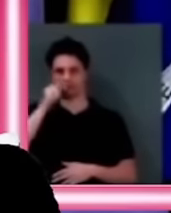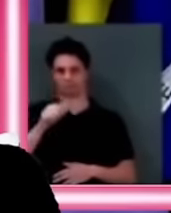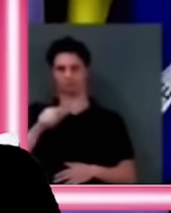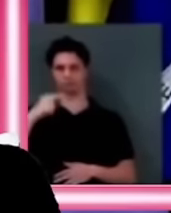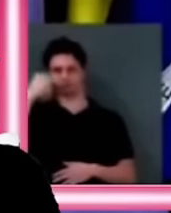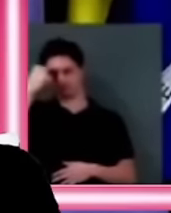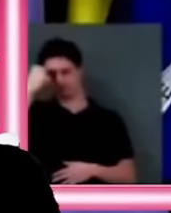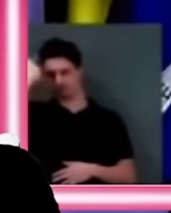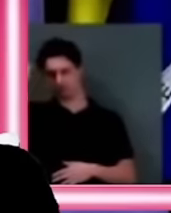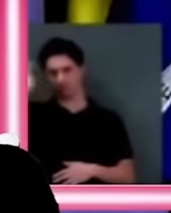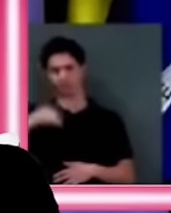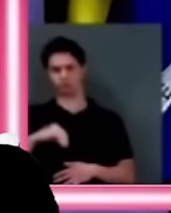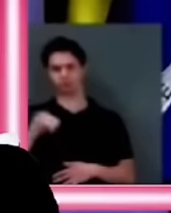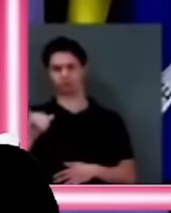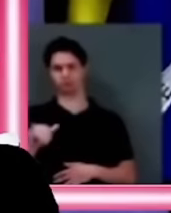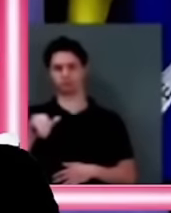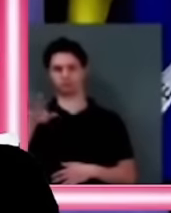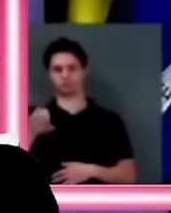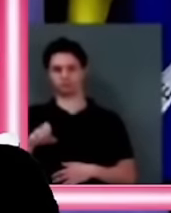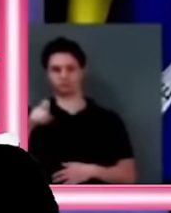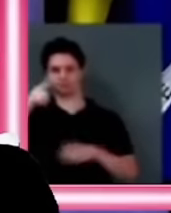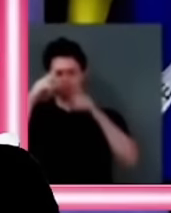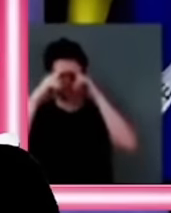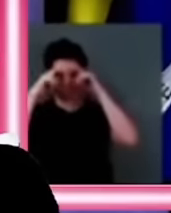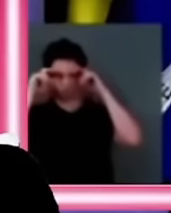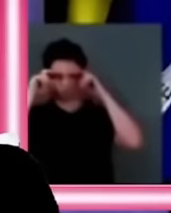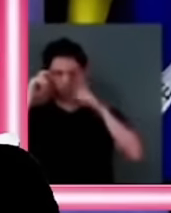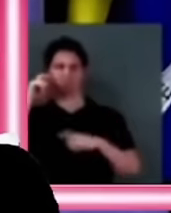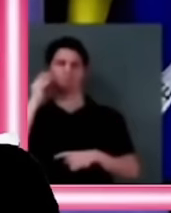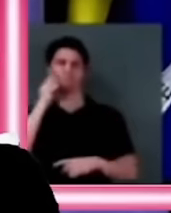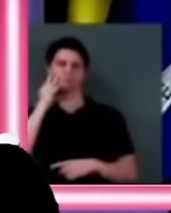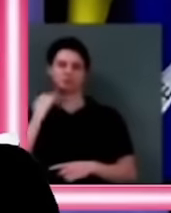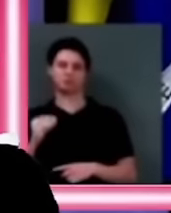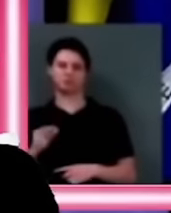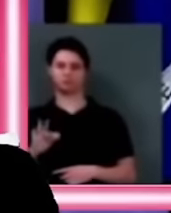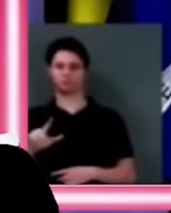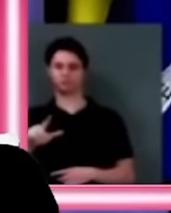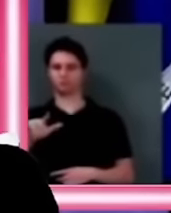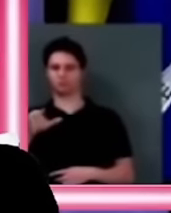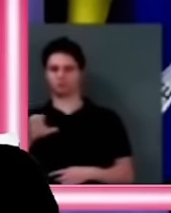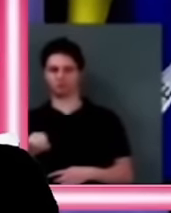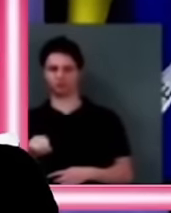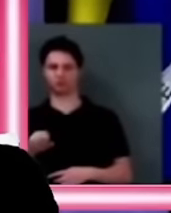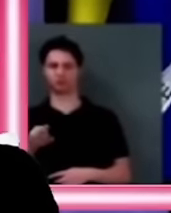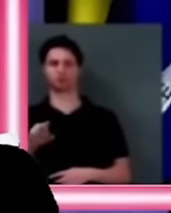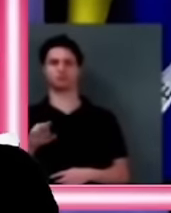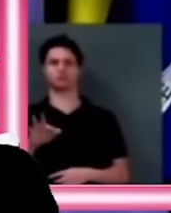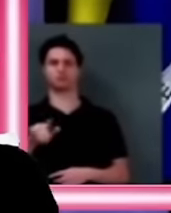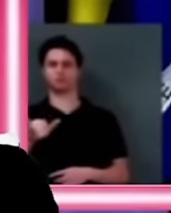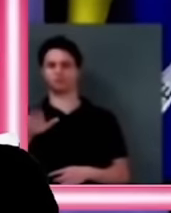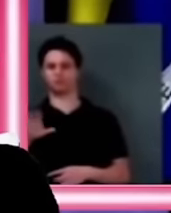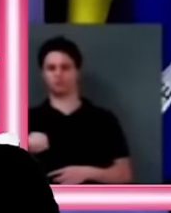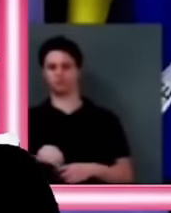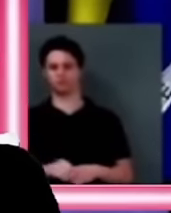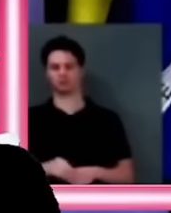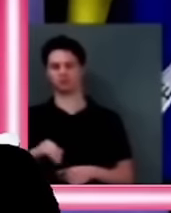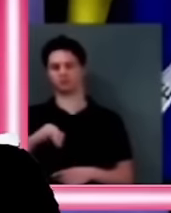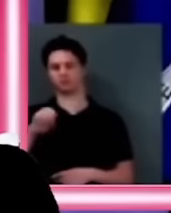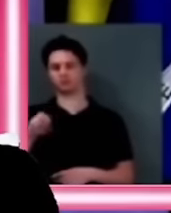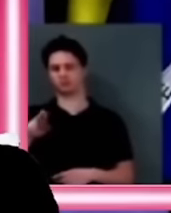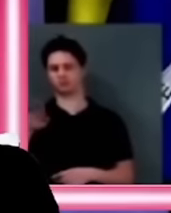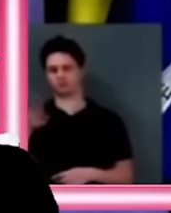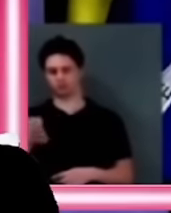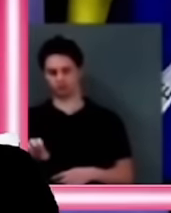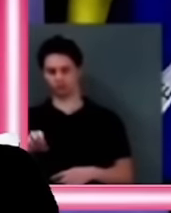Valentim Jaime bagato Hilton Mourão isal Lucas Flávio Azevedo Flávio bolsonaro Jorge seif Jorge Curu Marcos